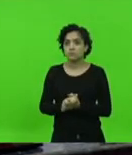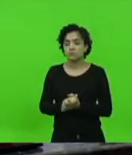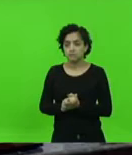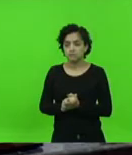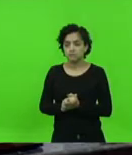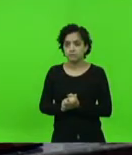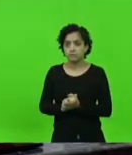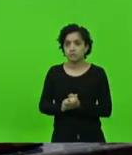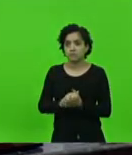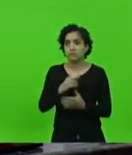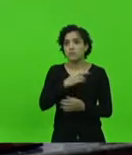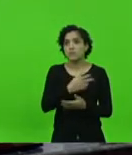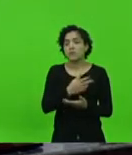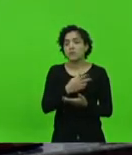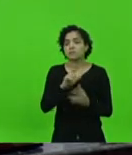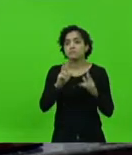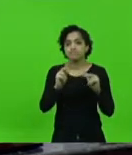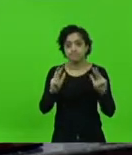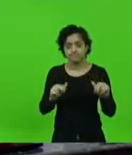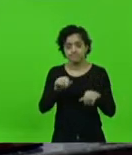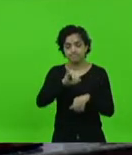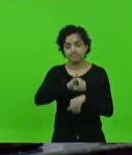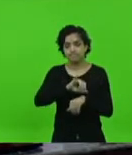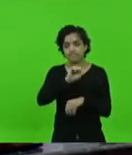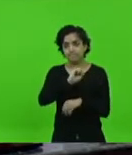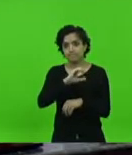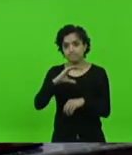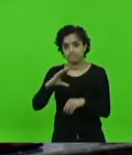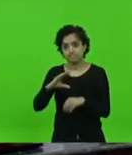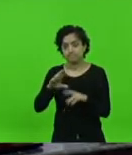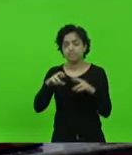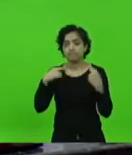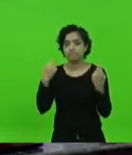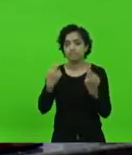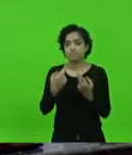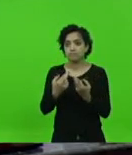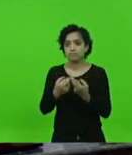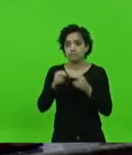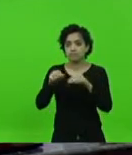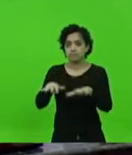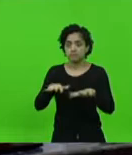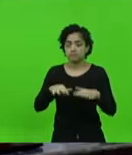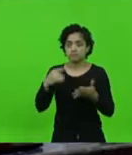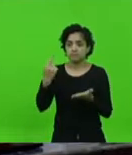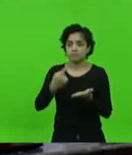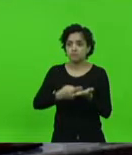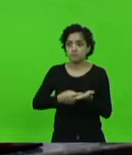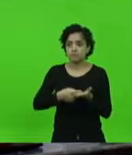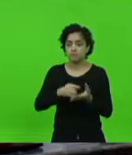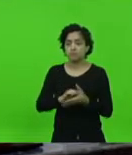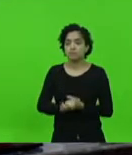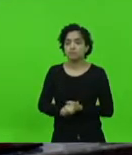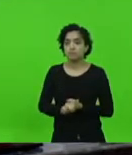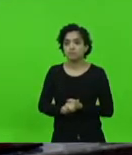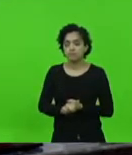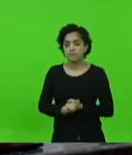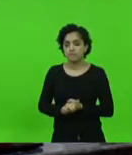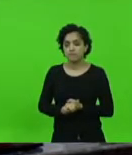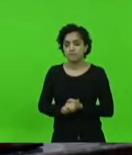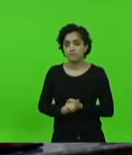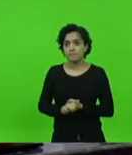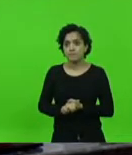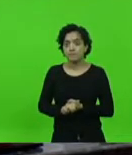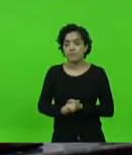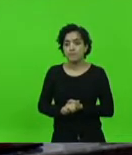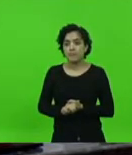nesta cidade de Florianópolis capital do Estado de Santa Catarina reuniu-se a Assembleia Legislativa em sessão ordinária